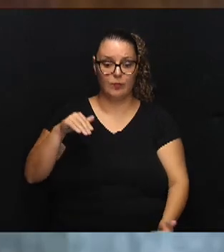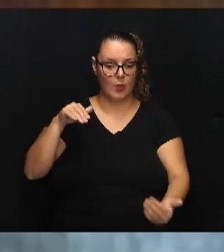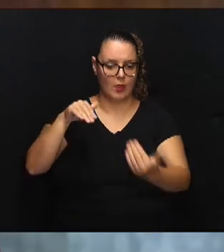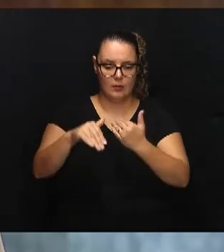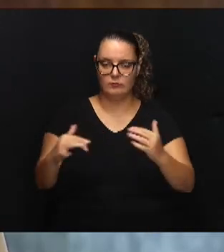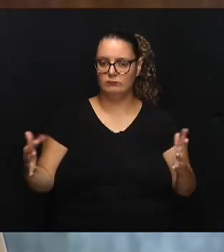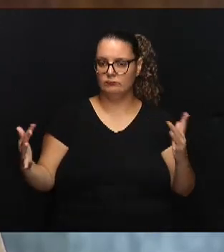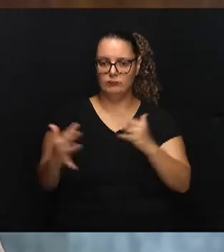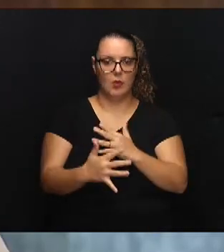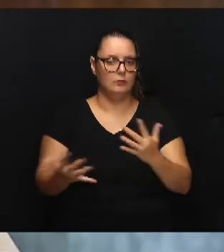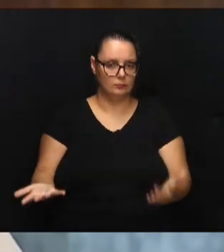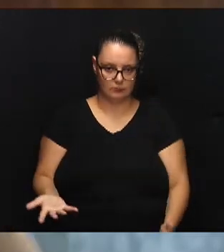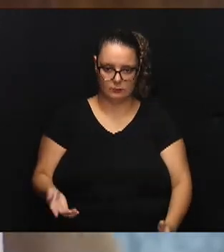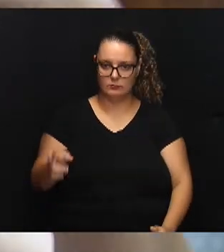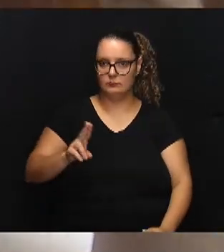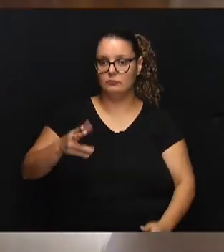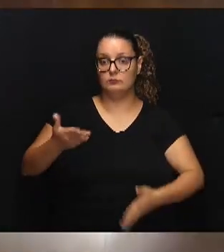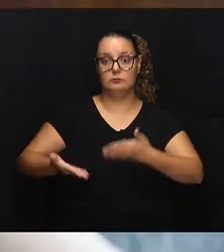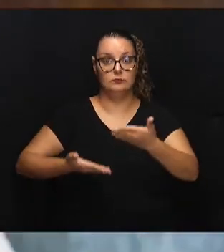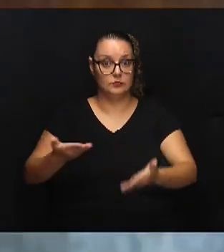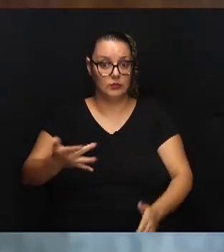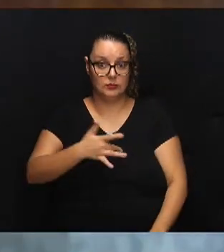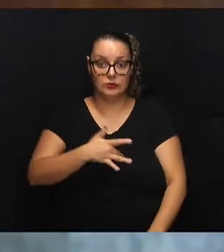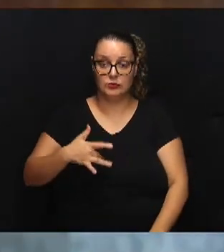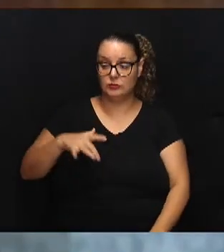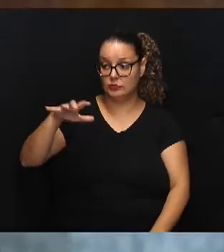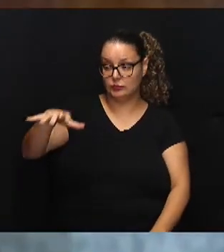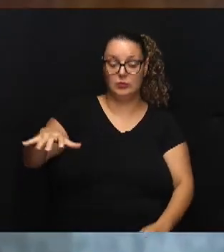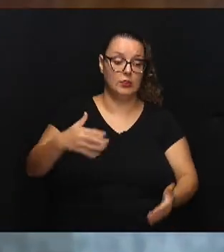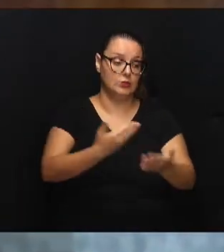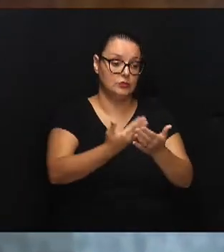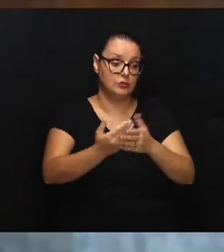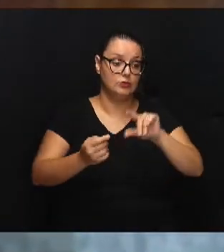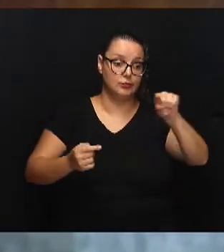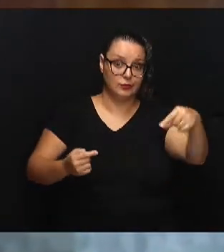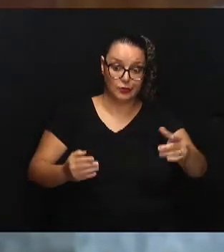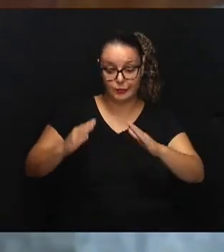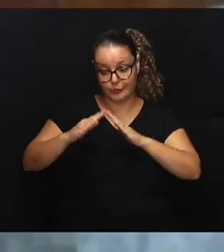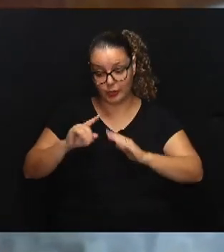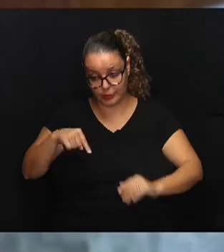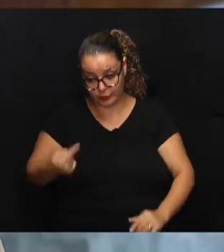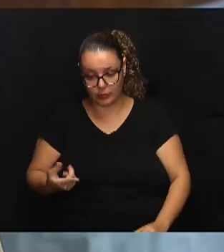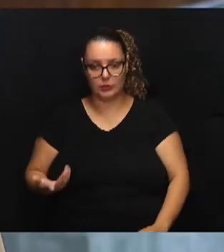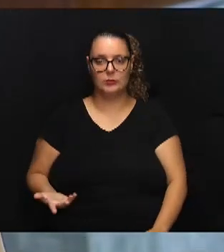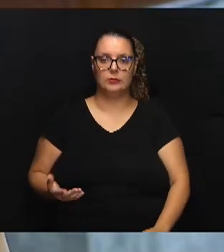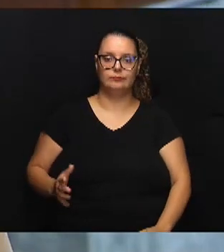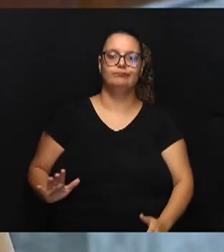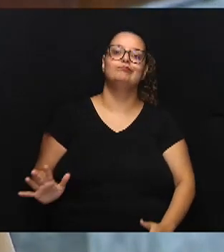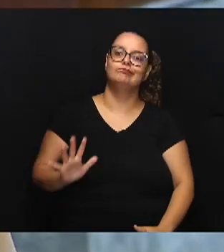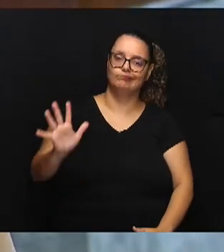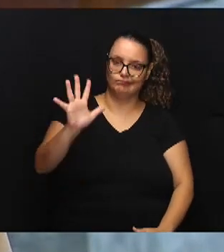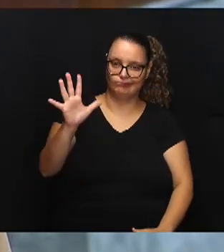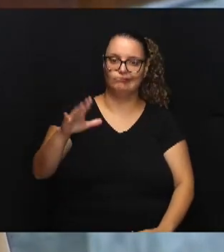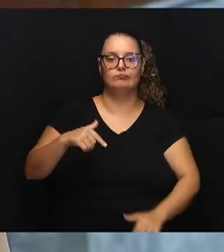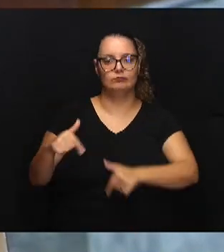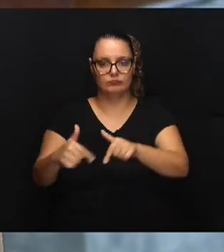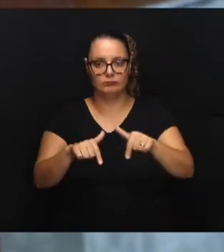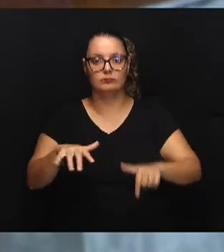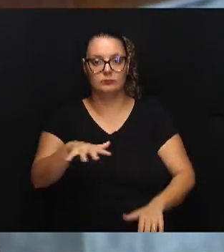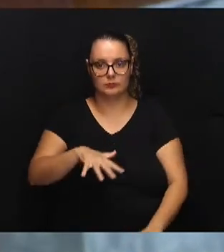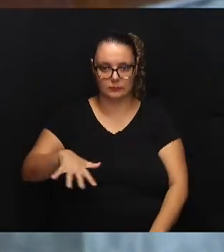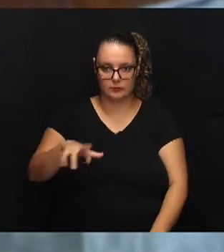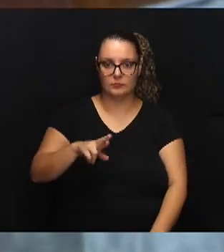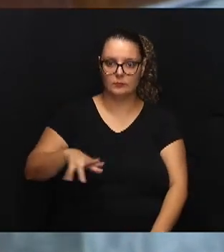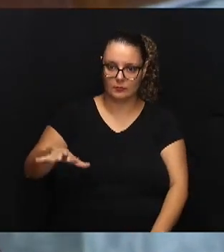pessoas, às vezes utiliza o serviço de saúde de uma cidade, estuda em outra, isso aumentaria muito o custo de de vida dos trabalhadores aqui da região.